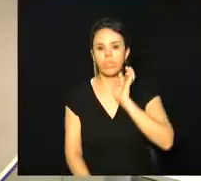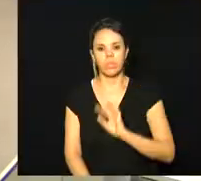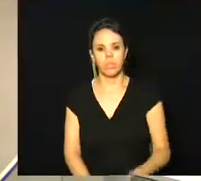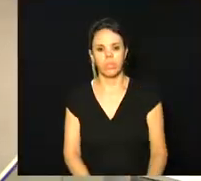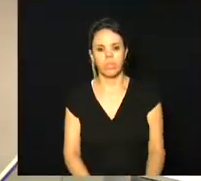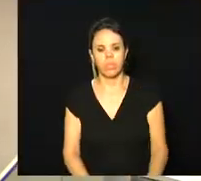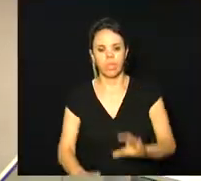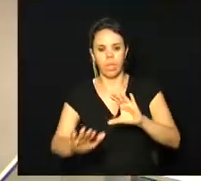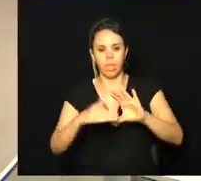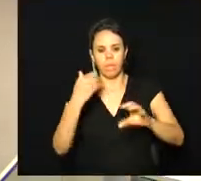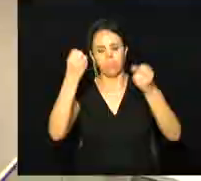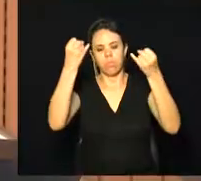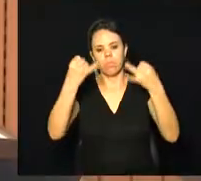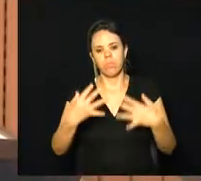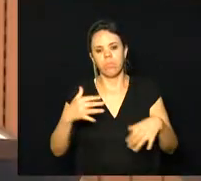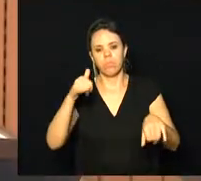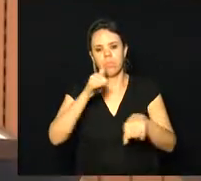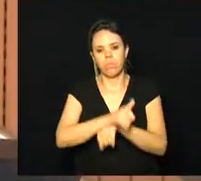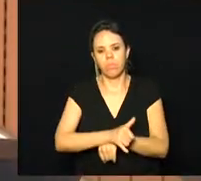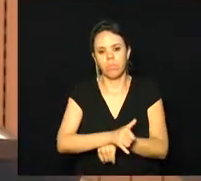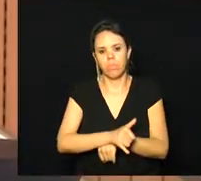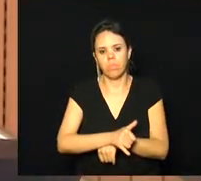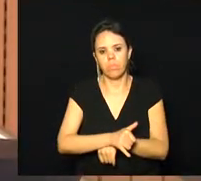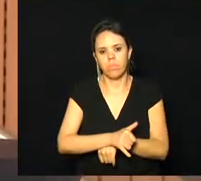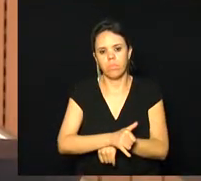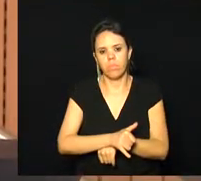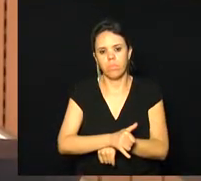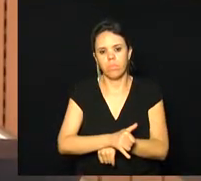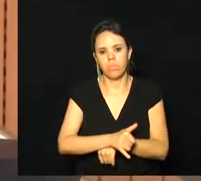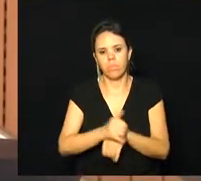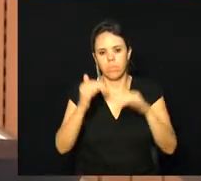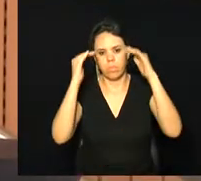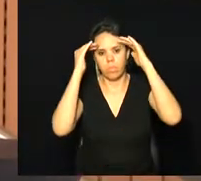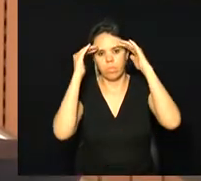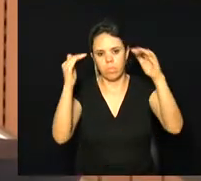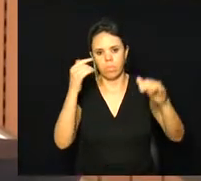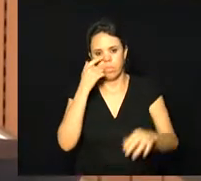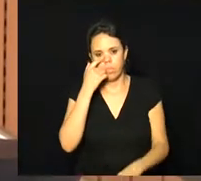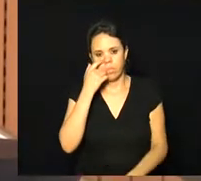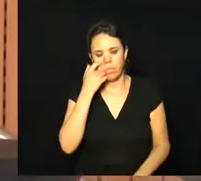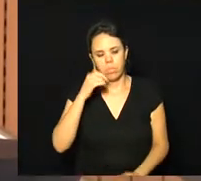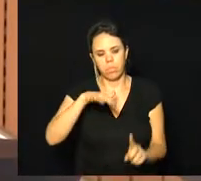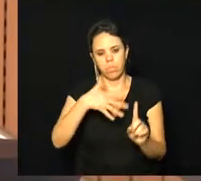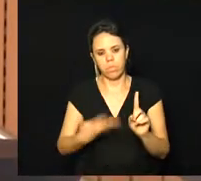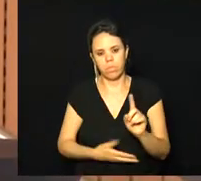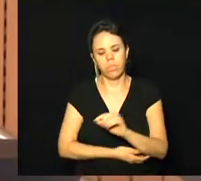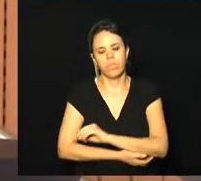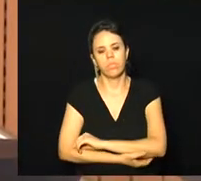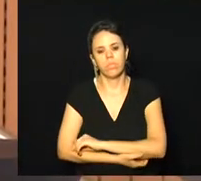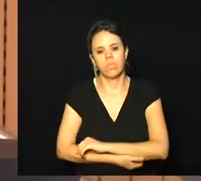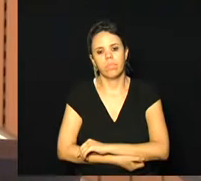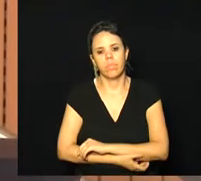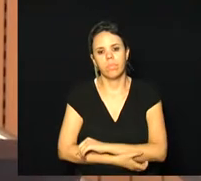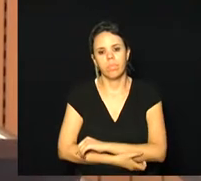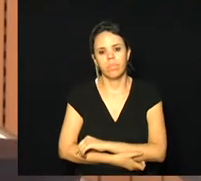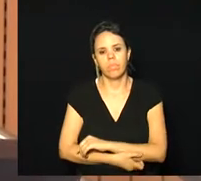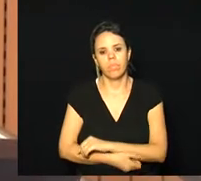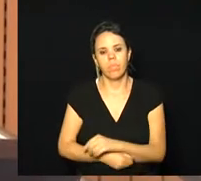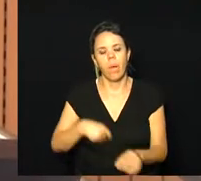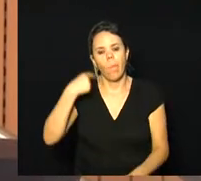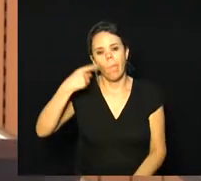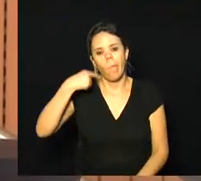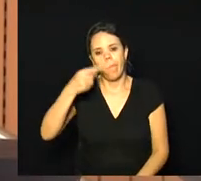Enviaram suas justificativas de ausência com cumprimentos ao nosso homenageado, a